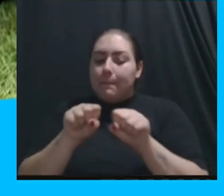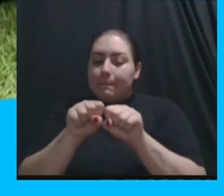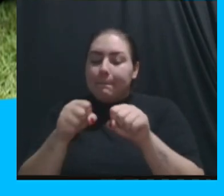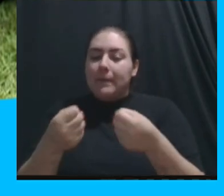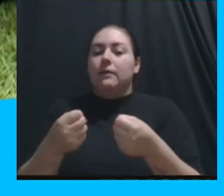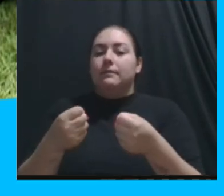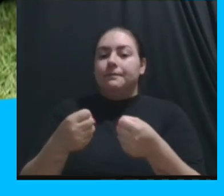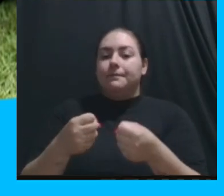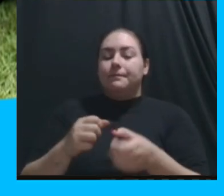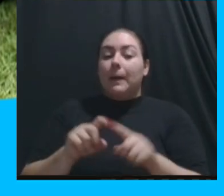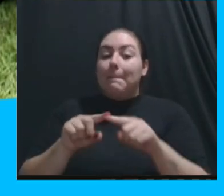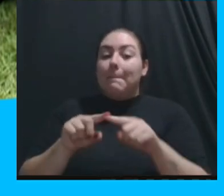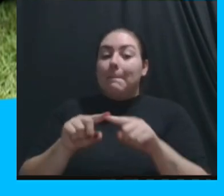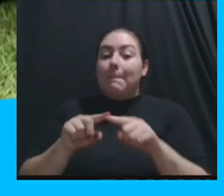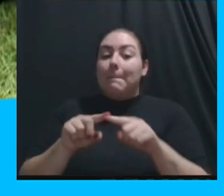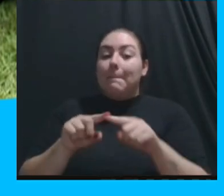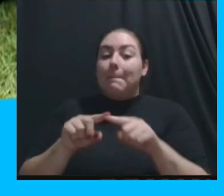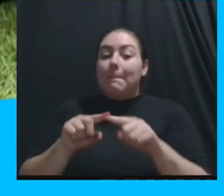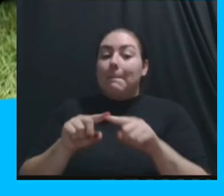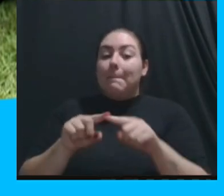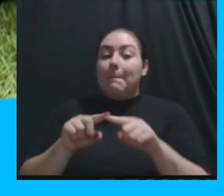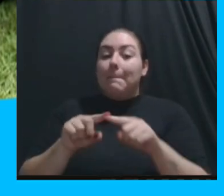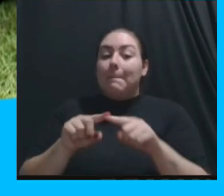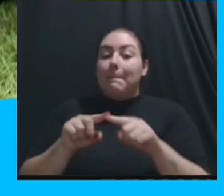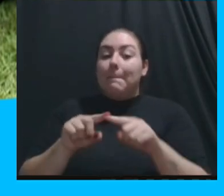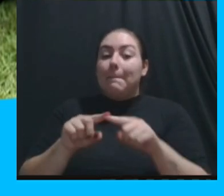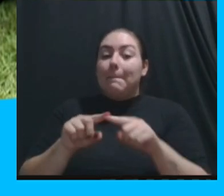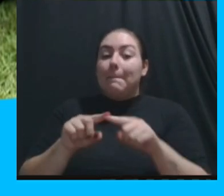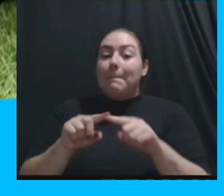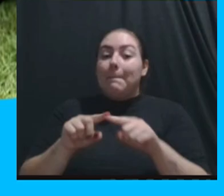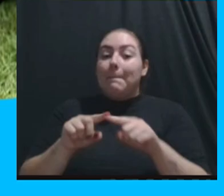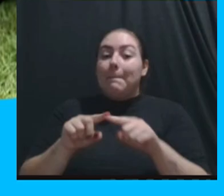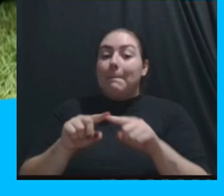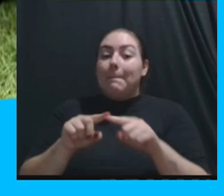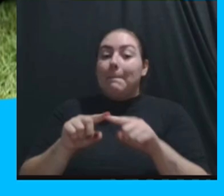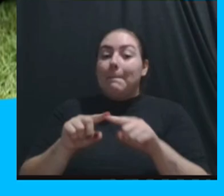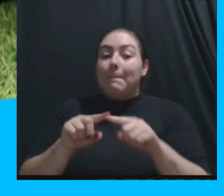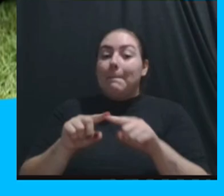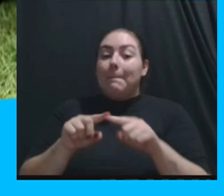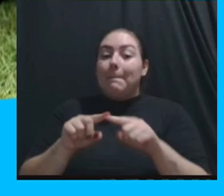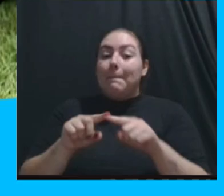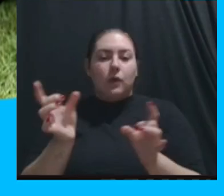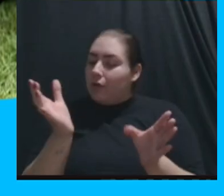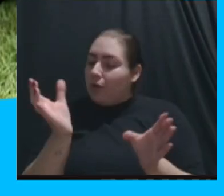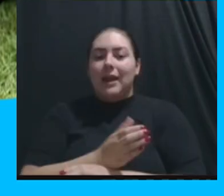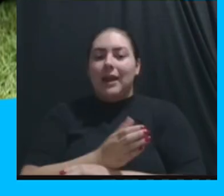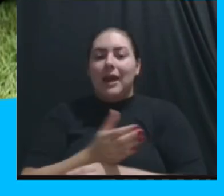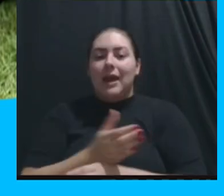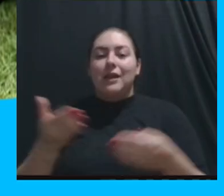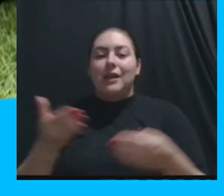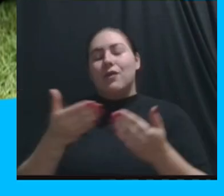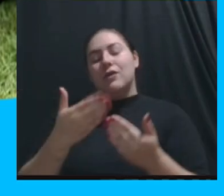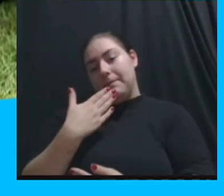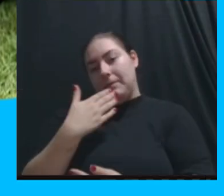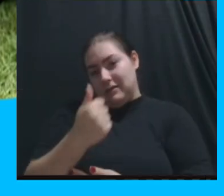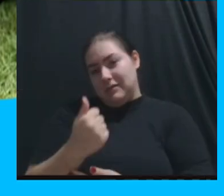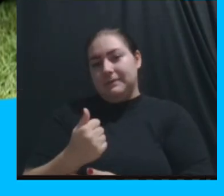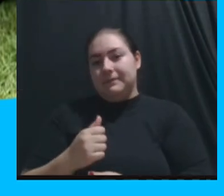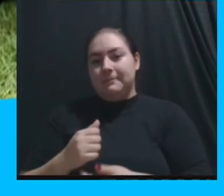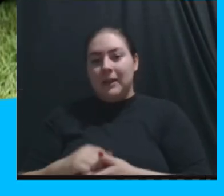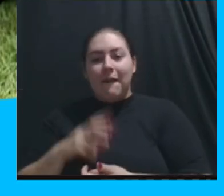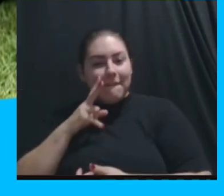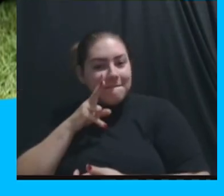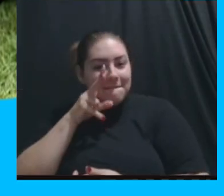por tratamento completo e hoje está em recuperação e muito mais forte do que nunca. Ela é